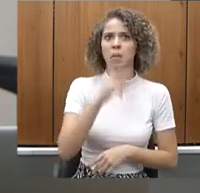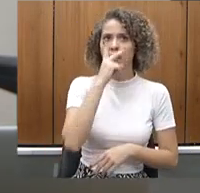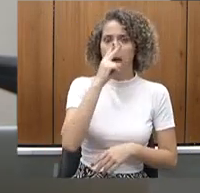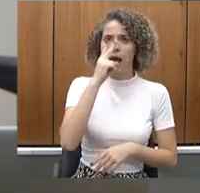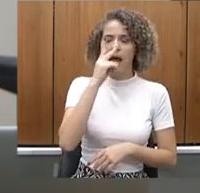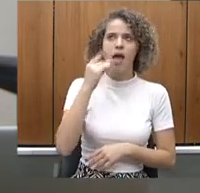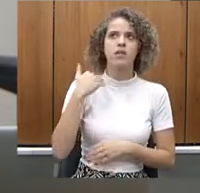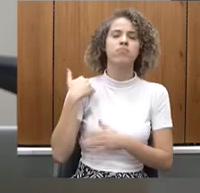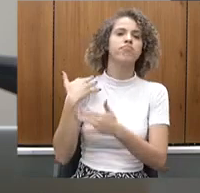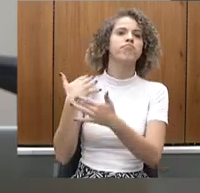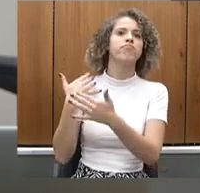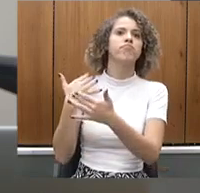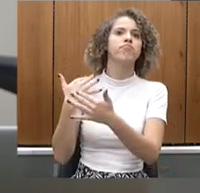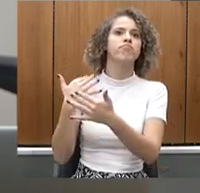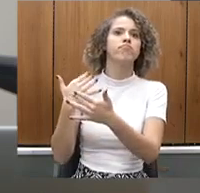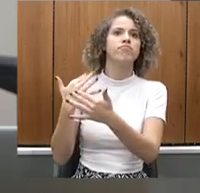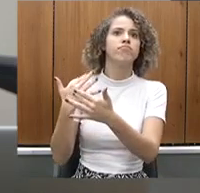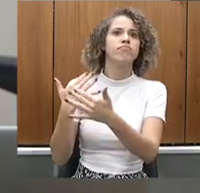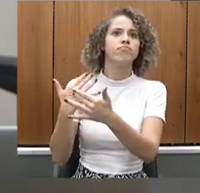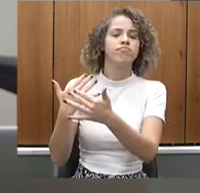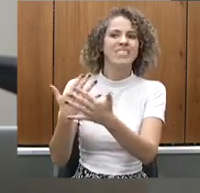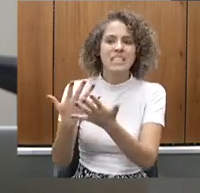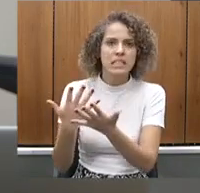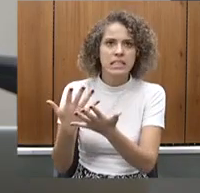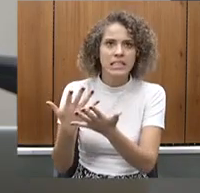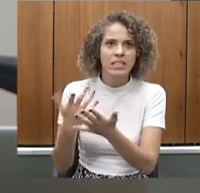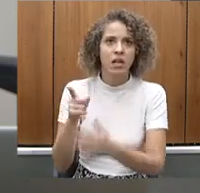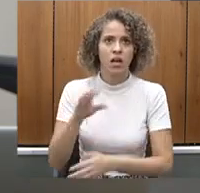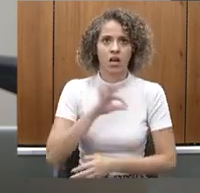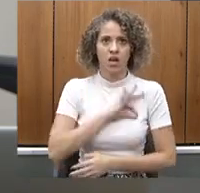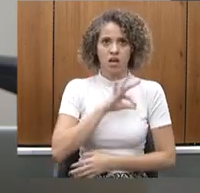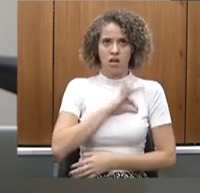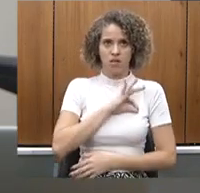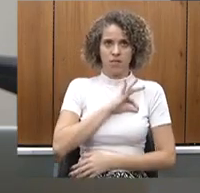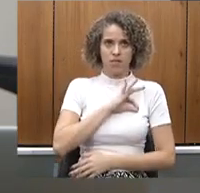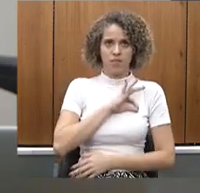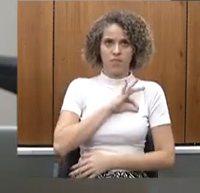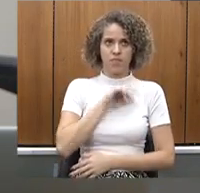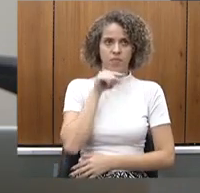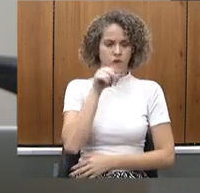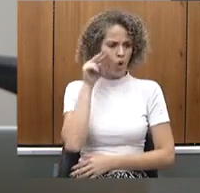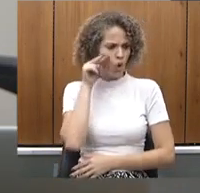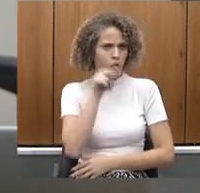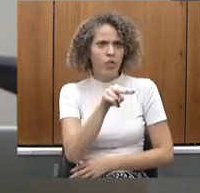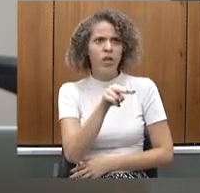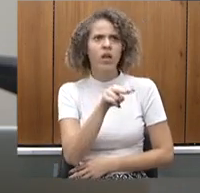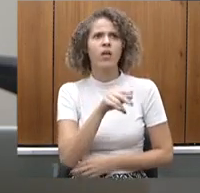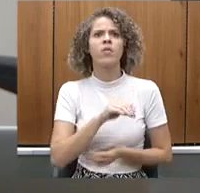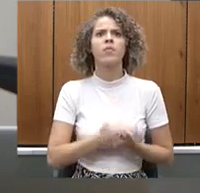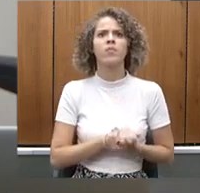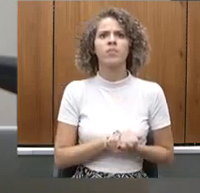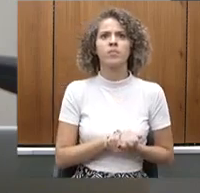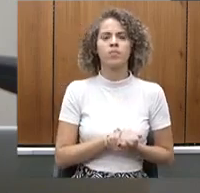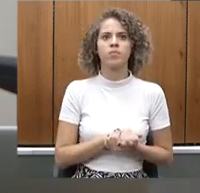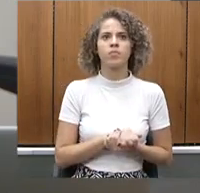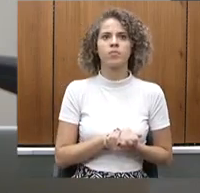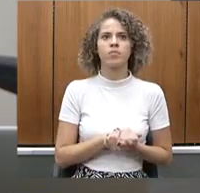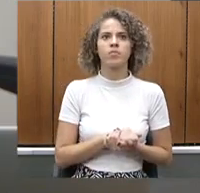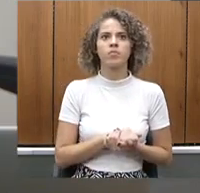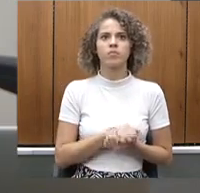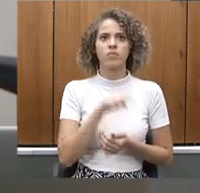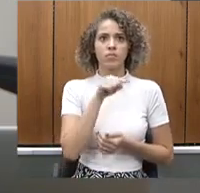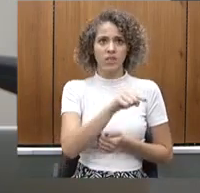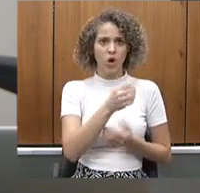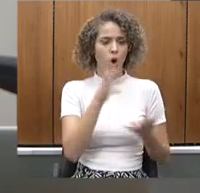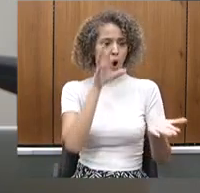a polícia militar vem consolidando a exibição dos vídeos aqui objetos até de requerimento